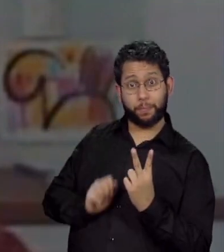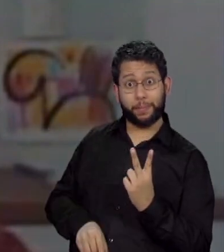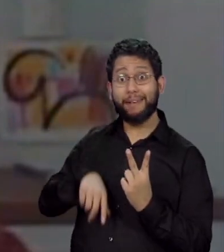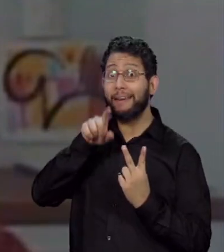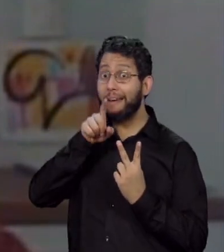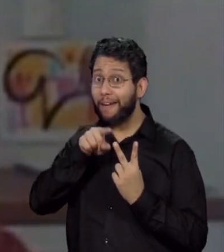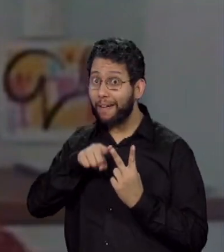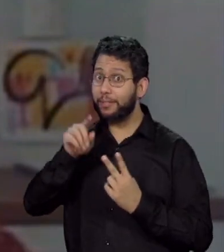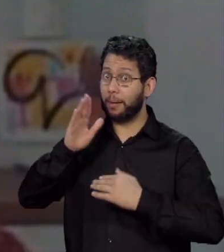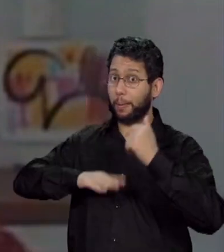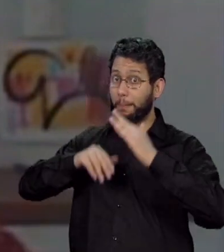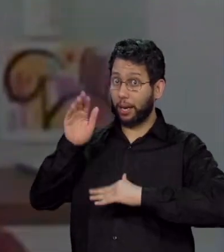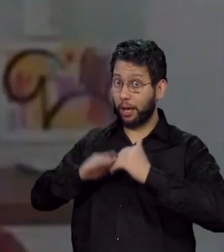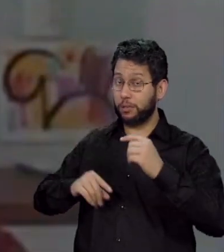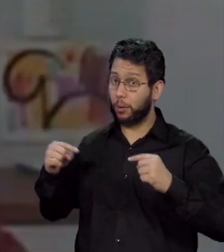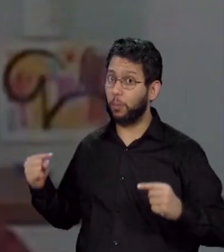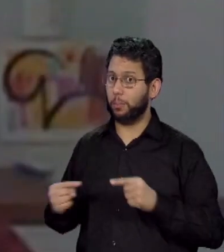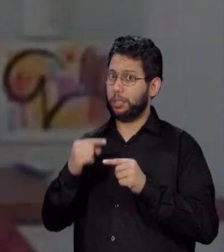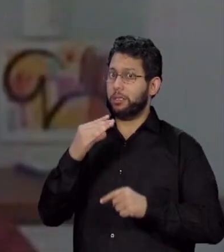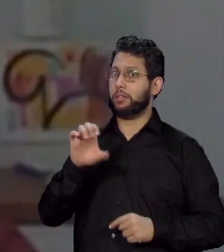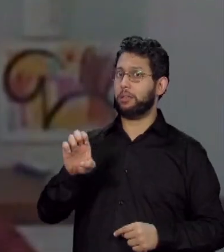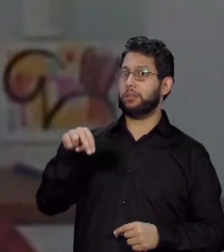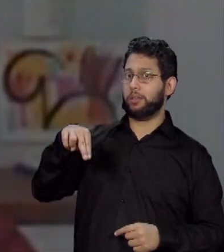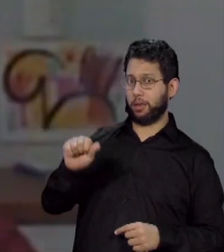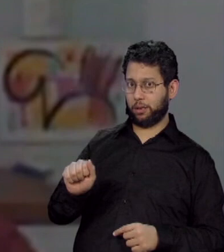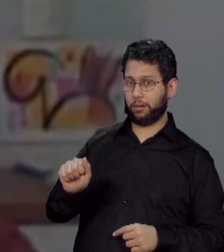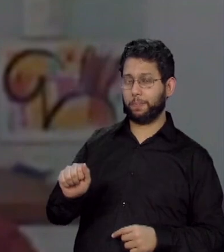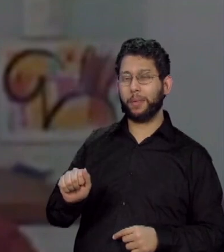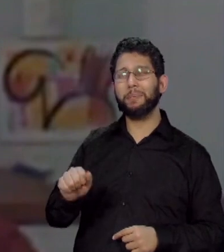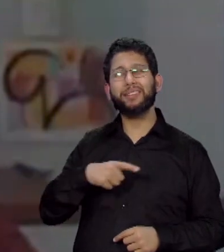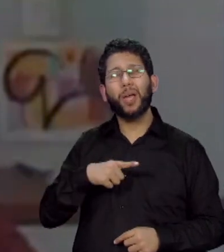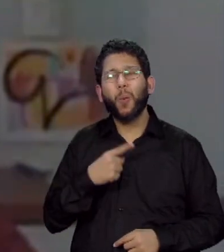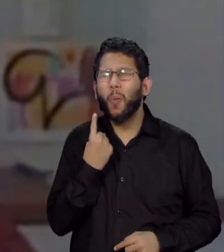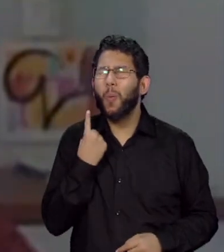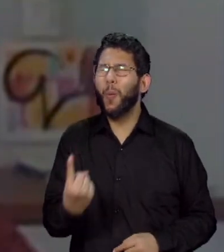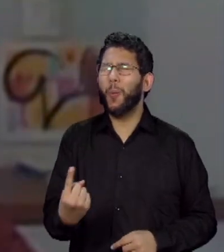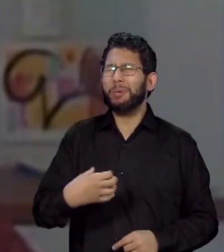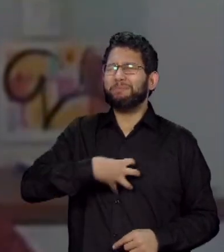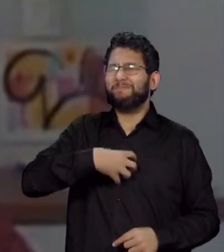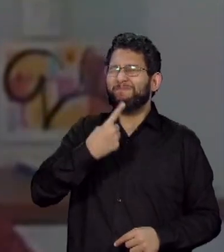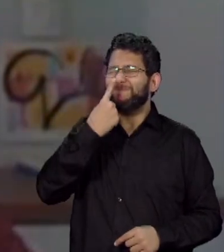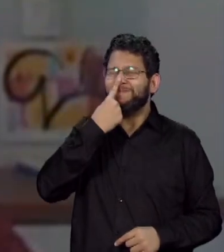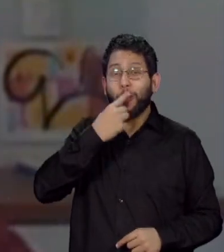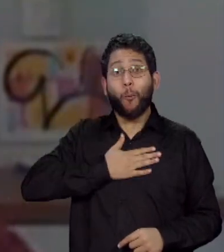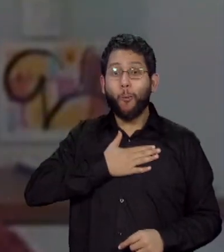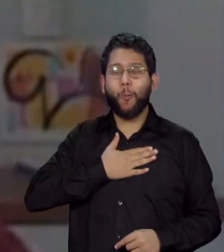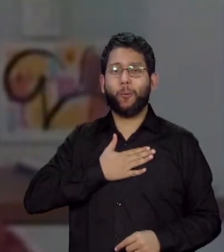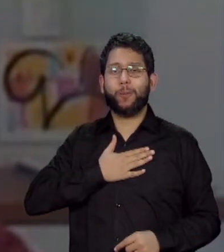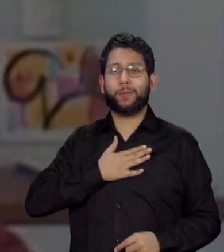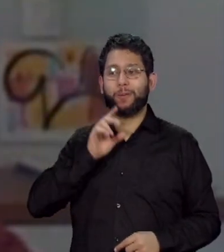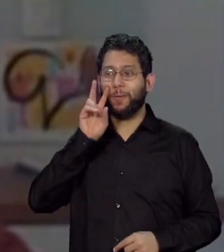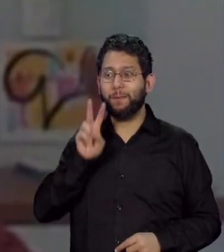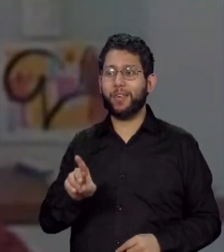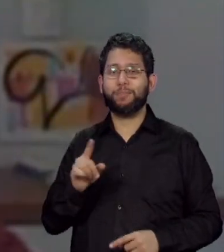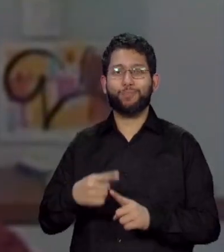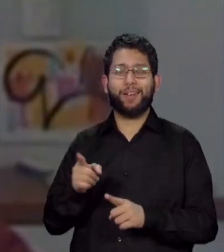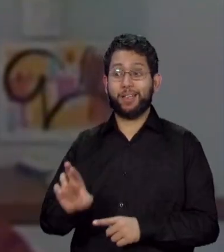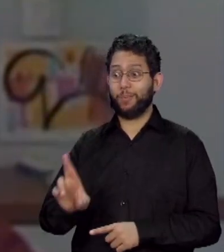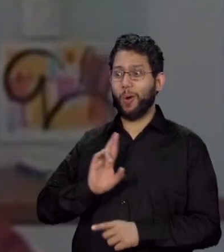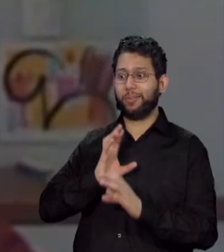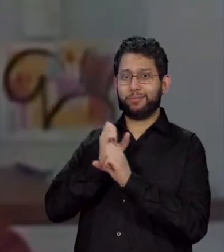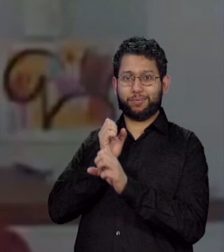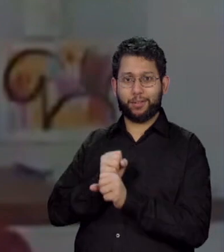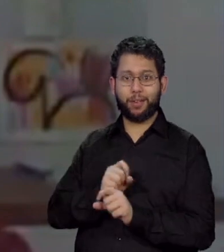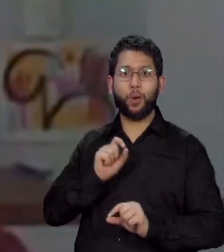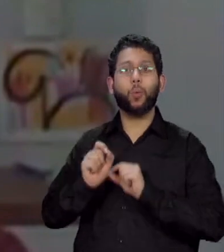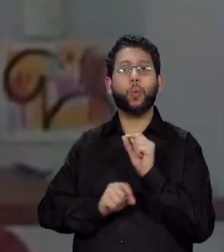práticas que a gente realiza no SENA, uma que eu gosto muito assim, do resultado é o mapeamento